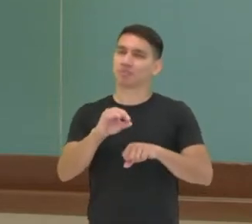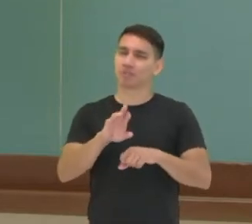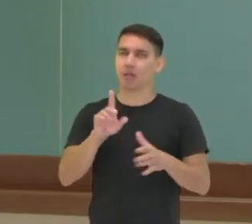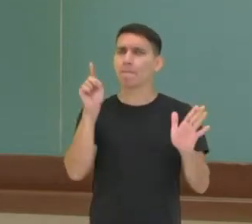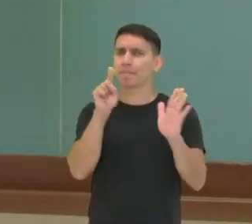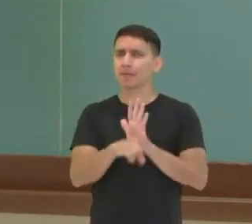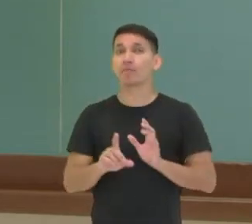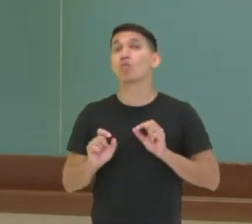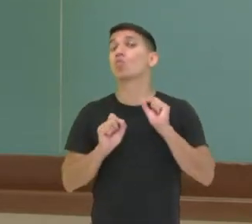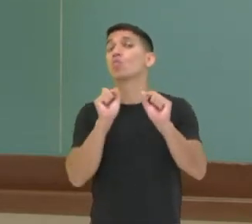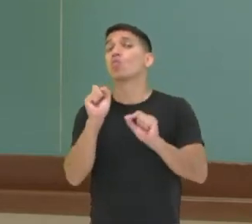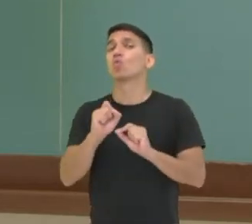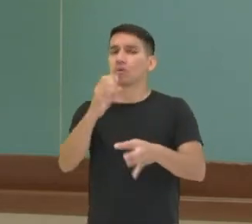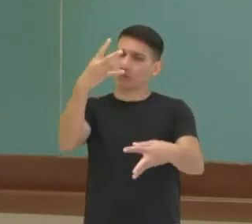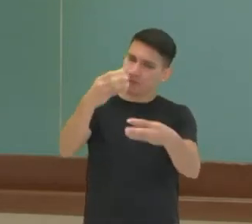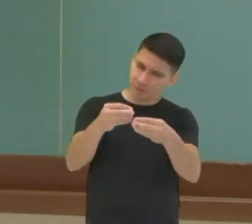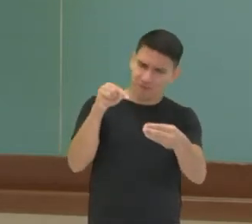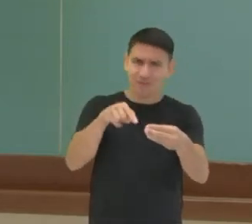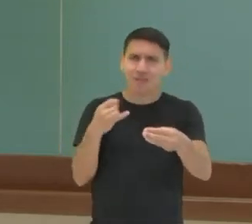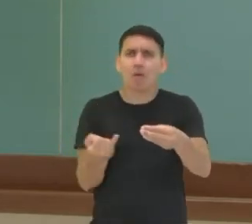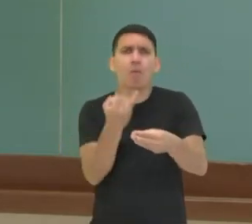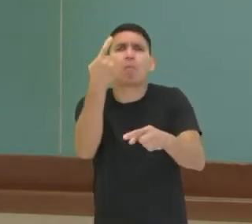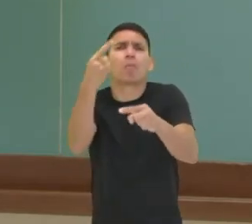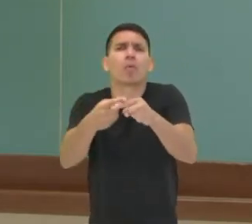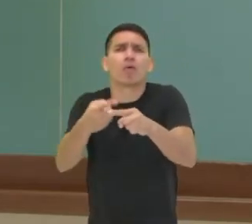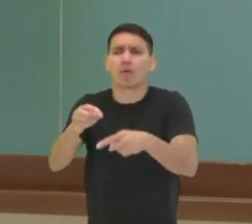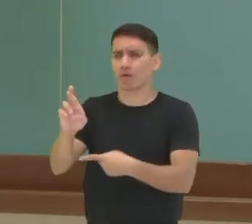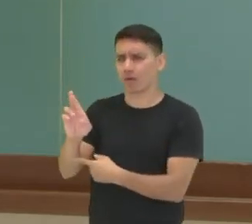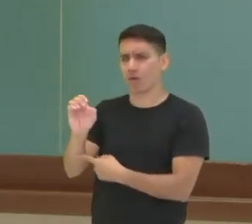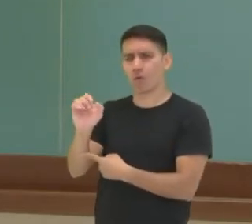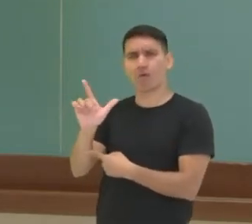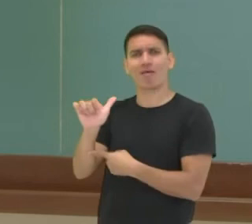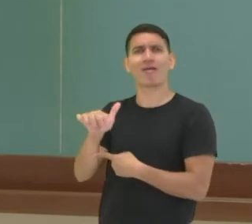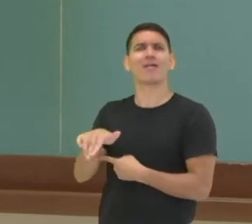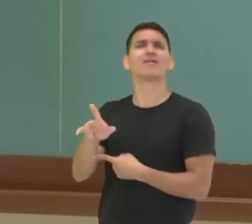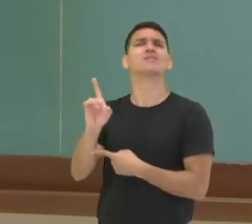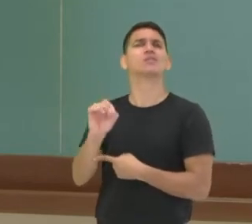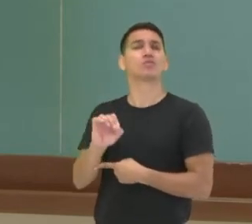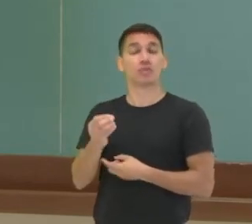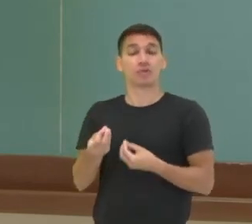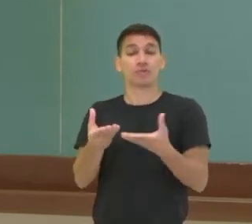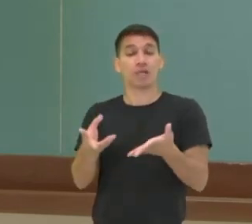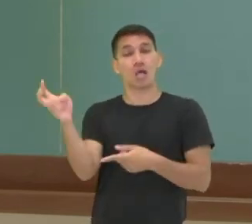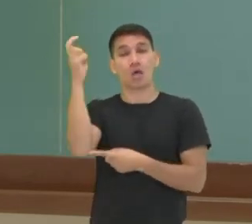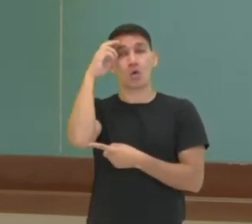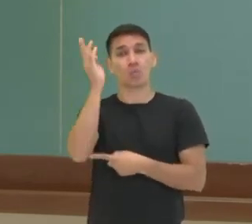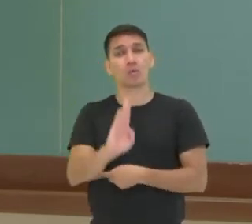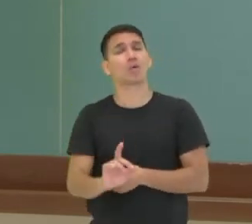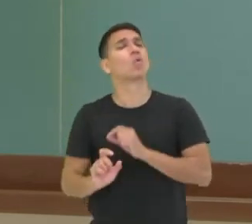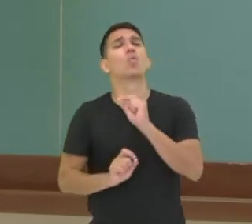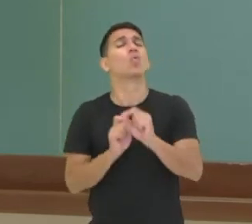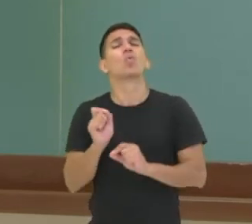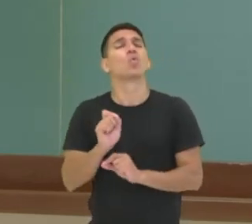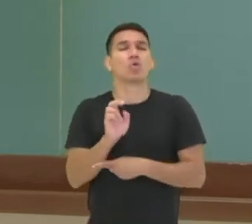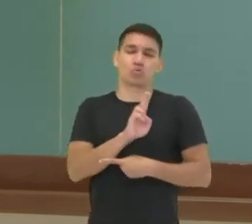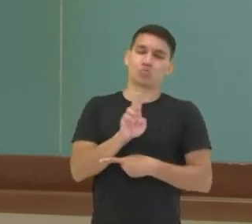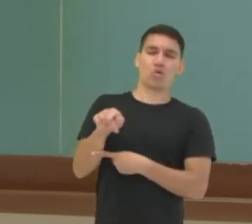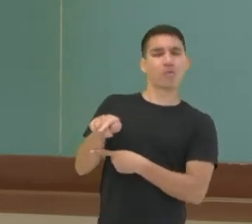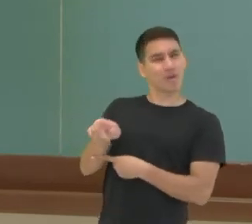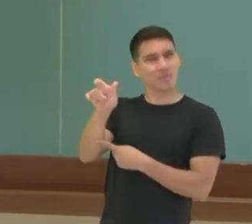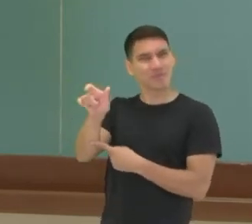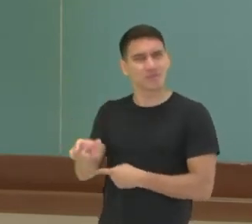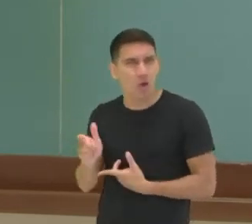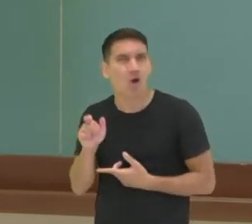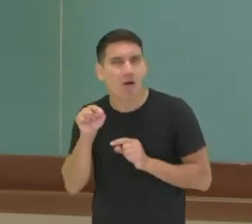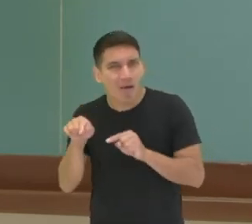é a importância, né, da biografia do Rolando Boldrin à cultura brasileira. Então, por que este nome desta pessoa,